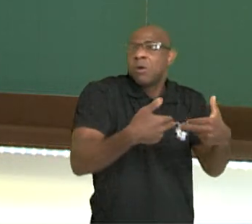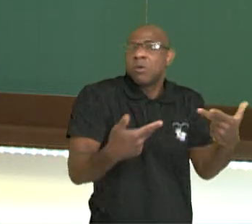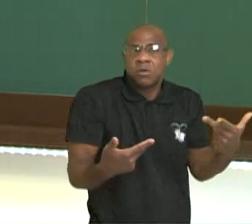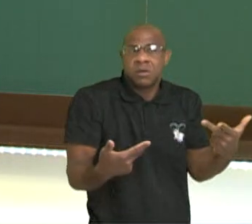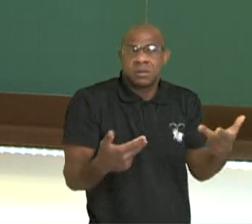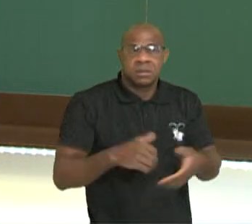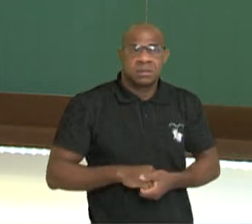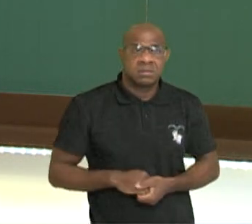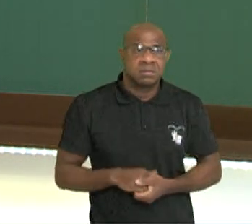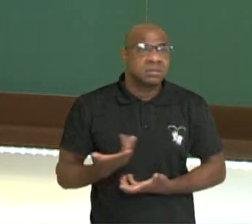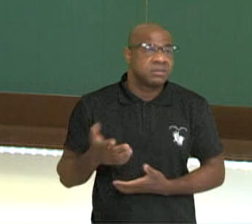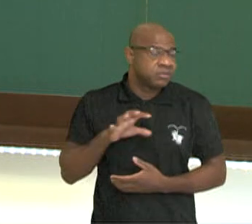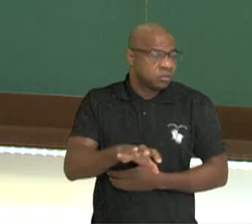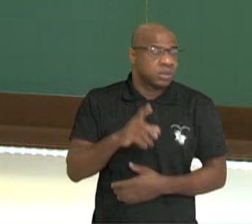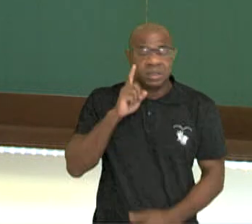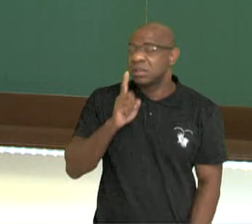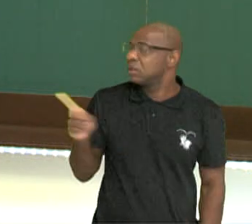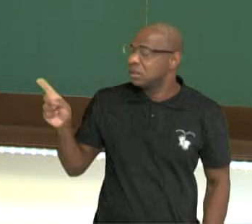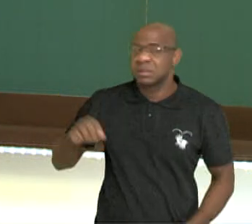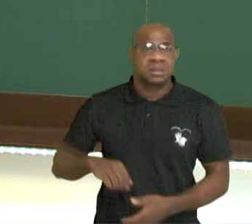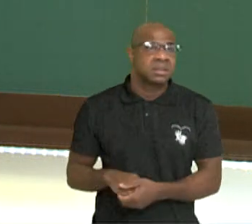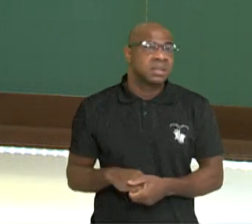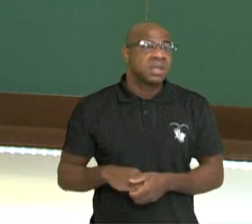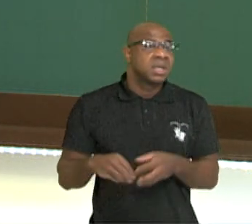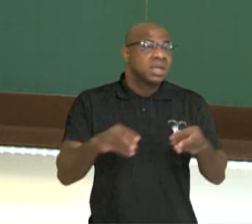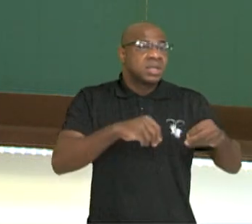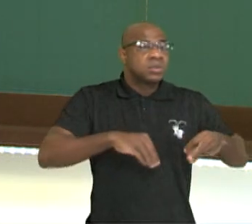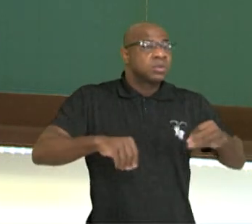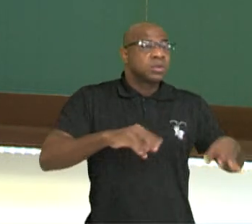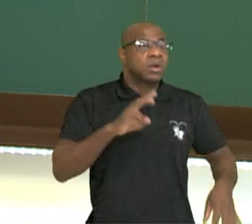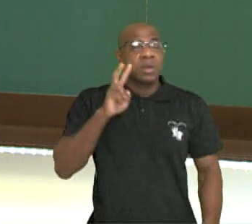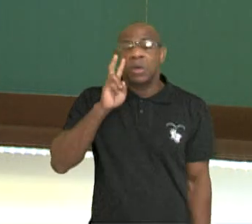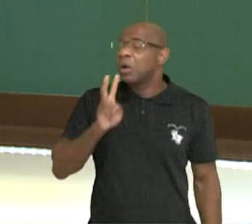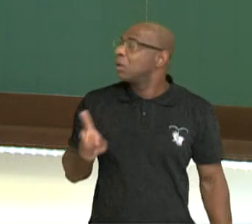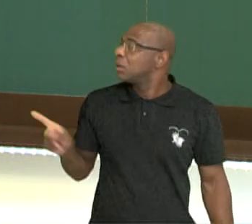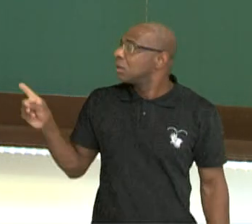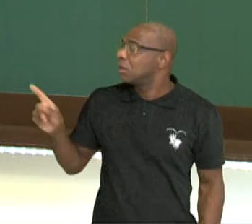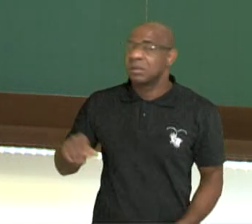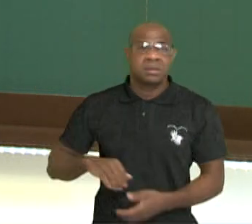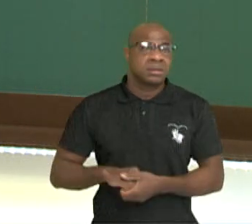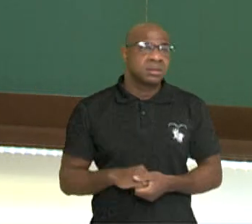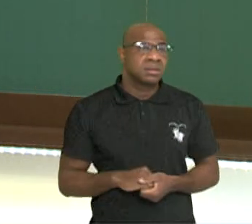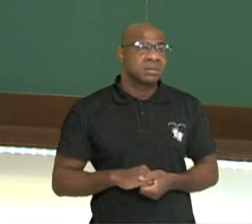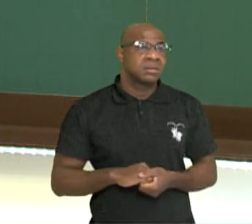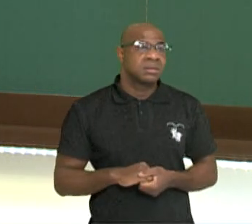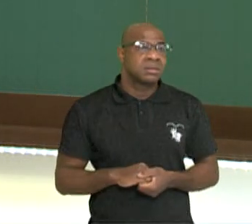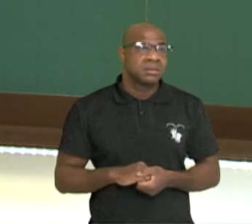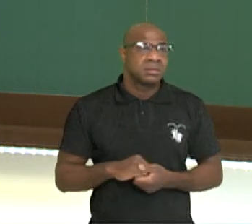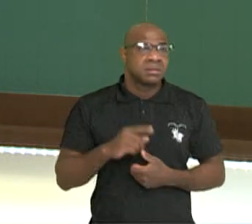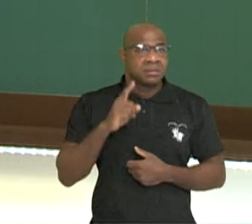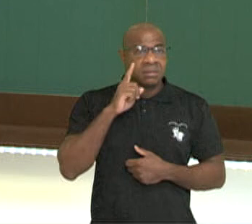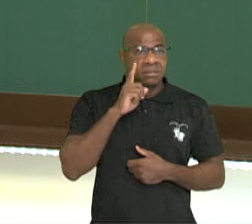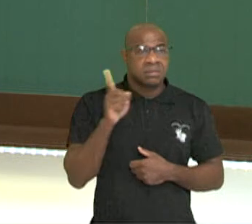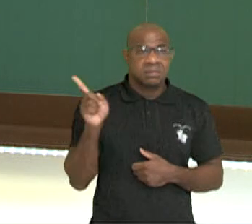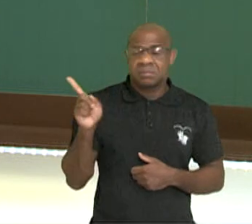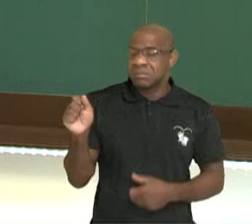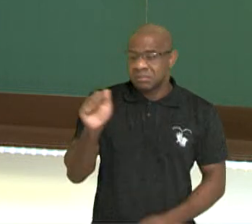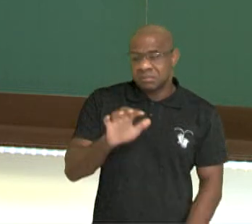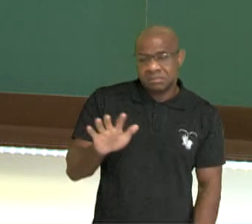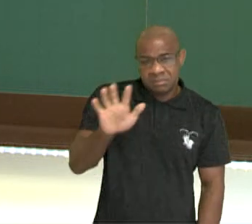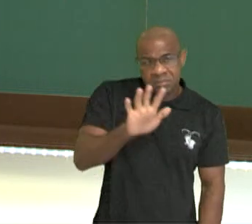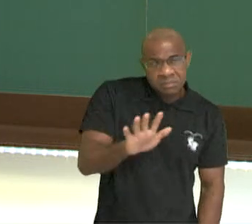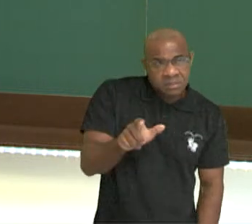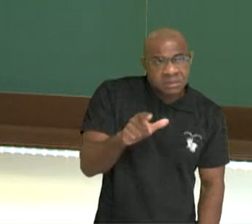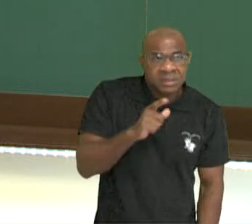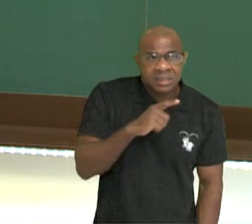ficou contaminado? Prejudicado? Vejam bem lá embaixo, bem no cantinho esquerdo da imagem,